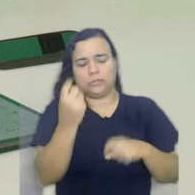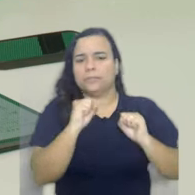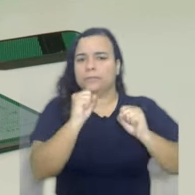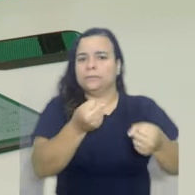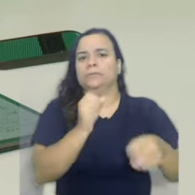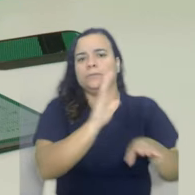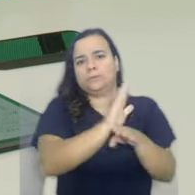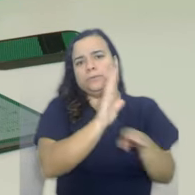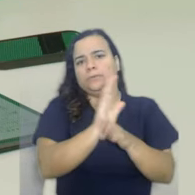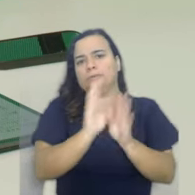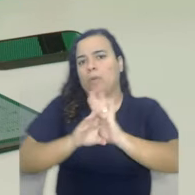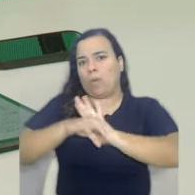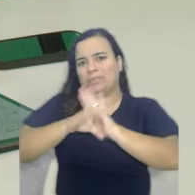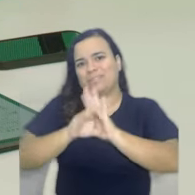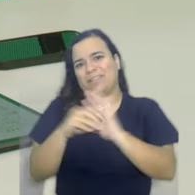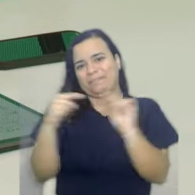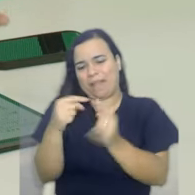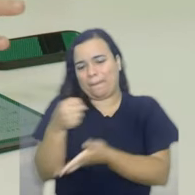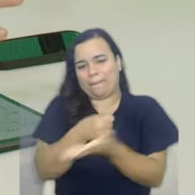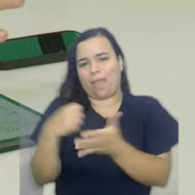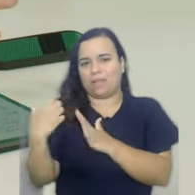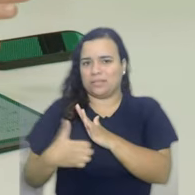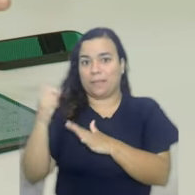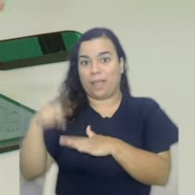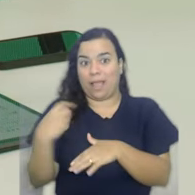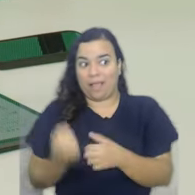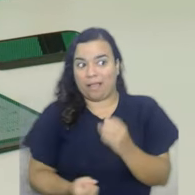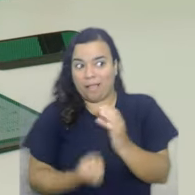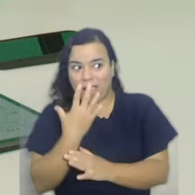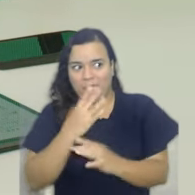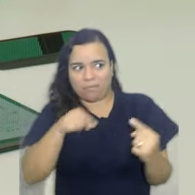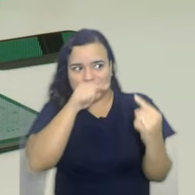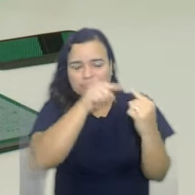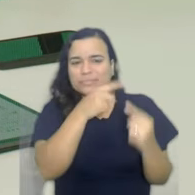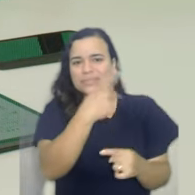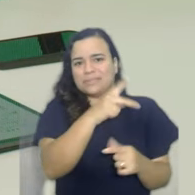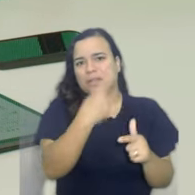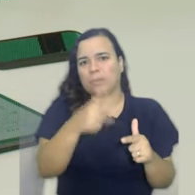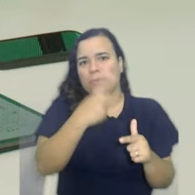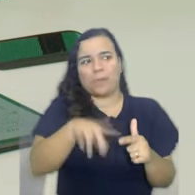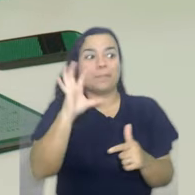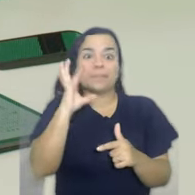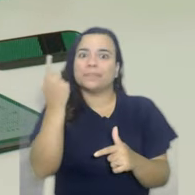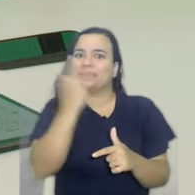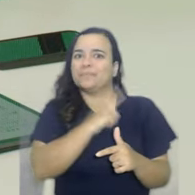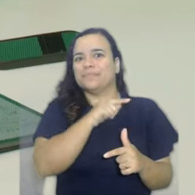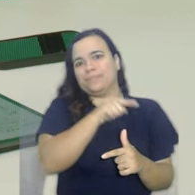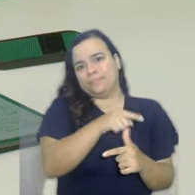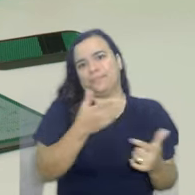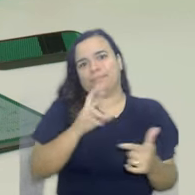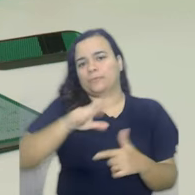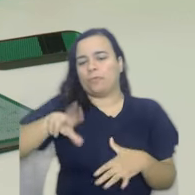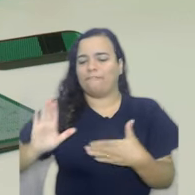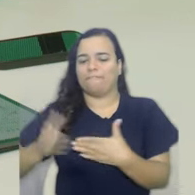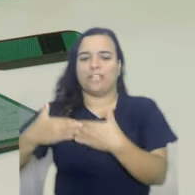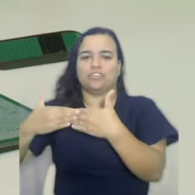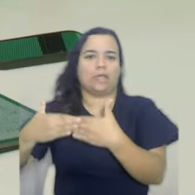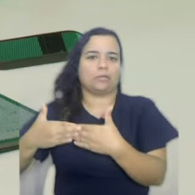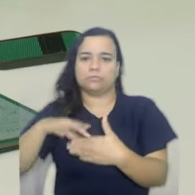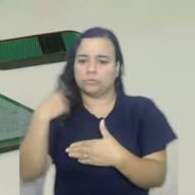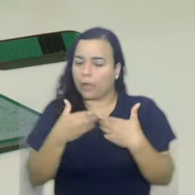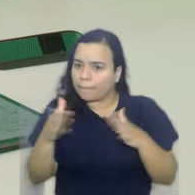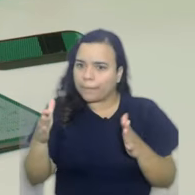criar soluções sob medida pro cliente a gente não tem uma caixa fechada né Eh uma